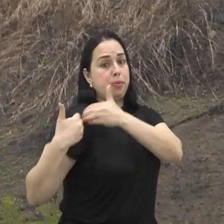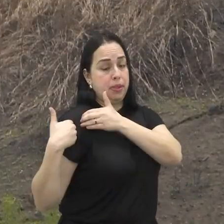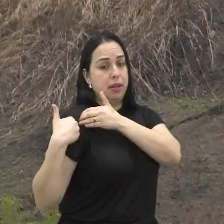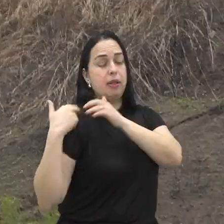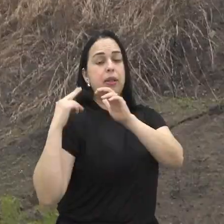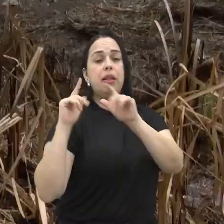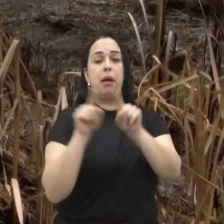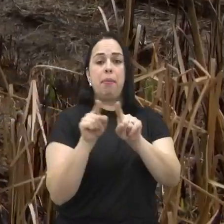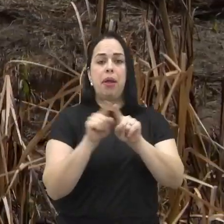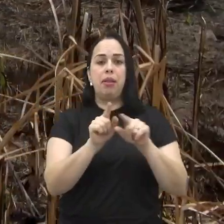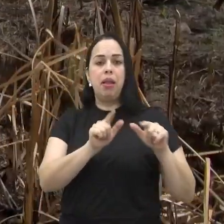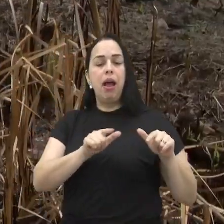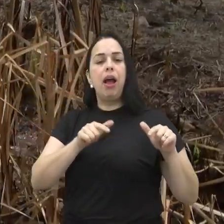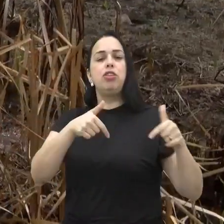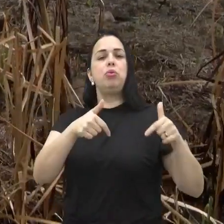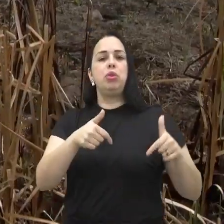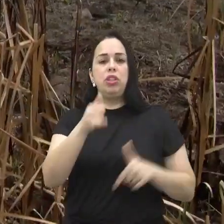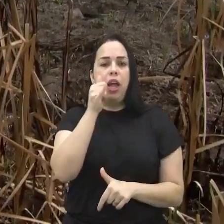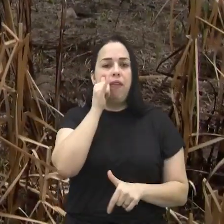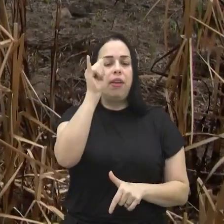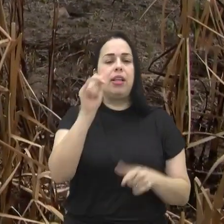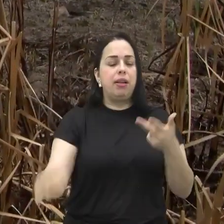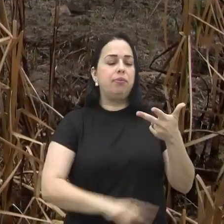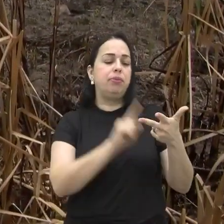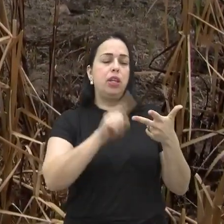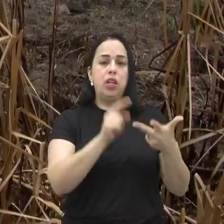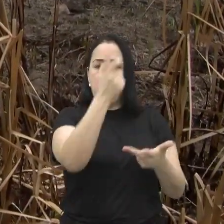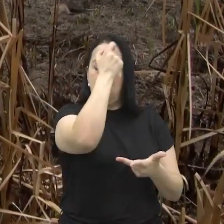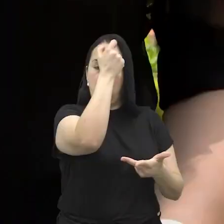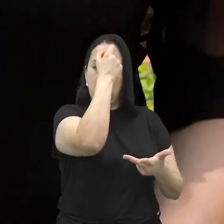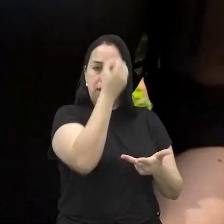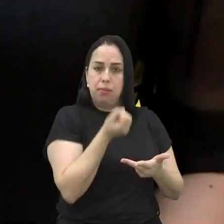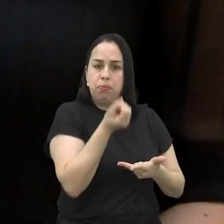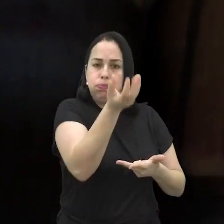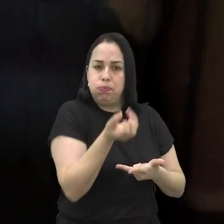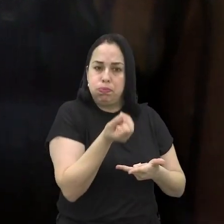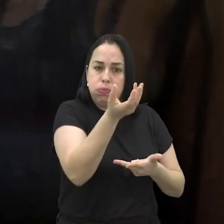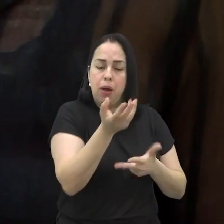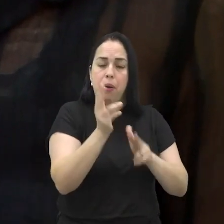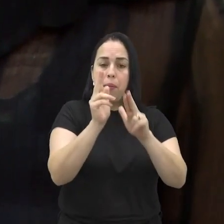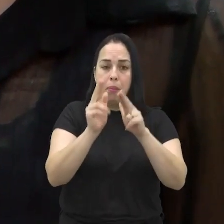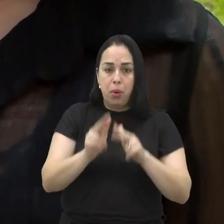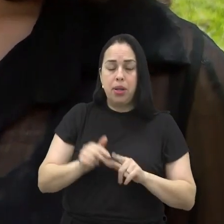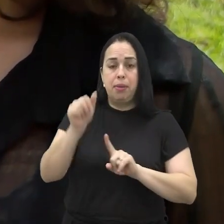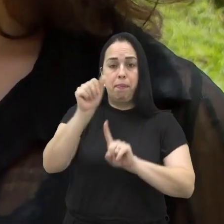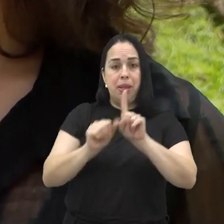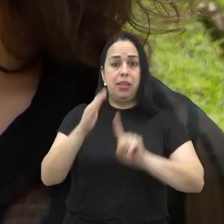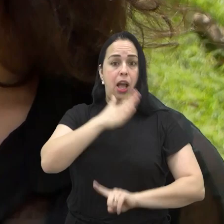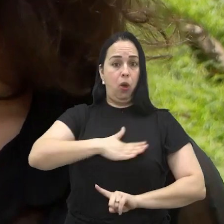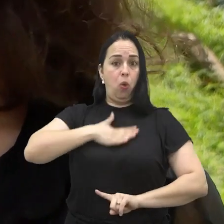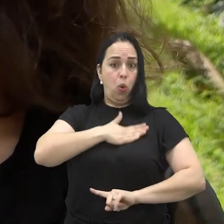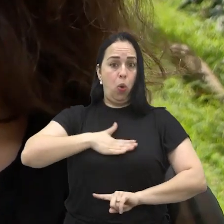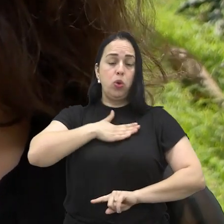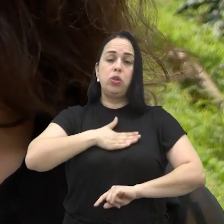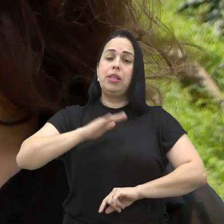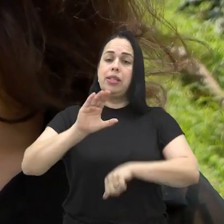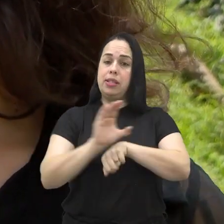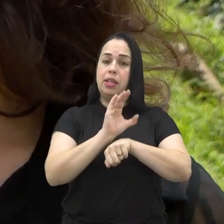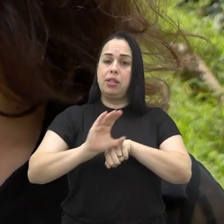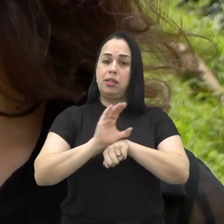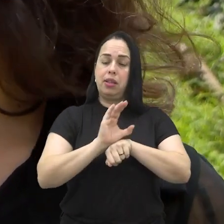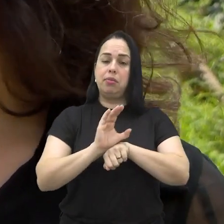tão importante quanto as ações de prevenção e conscientização. Para a advogada, campanhas como Agosto Cinza devem